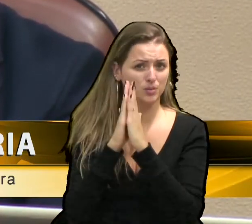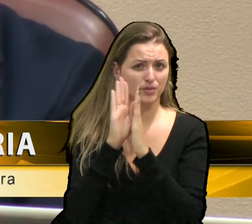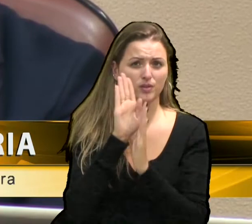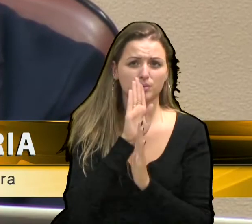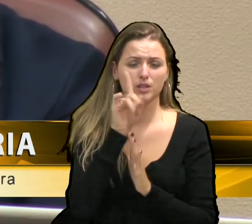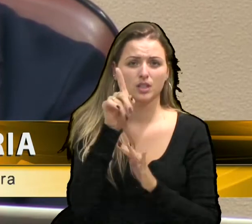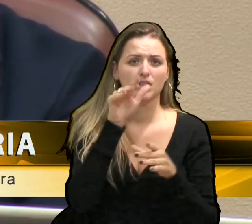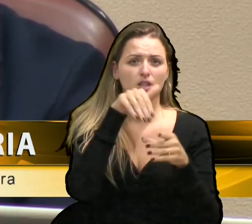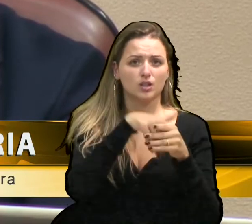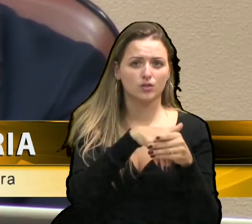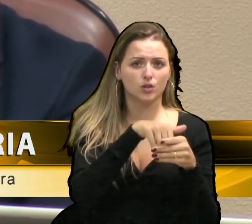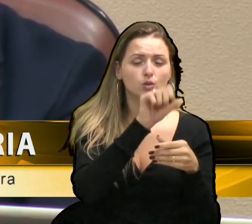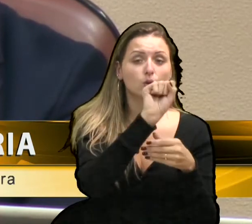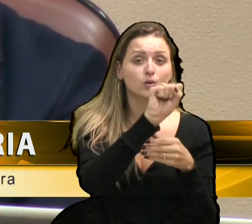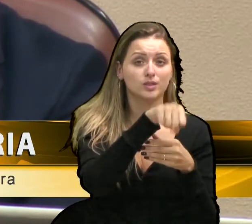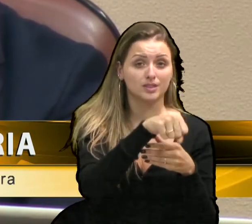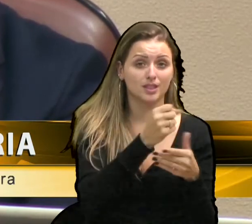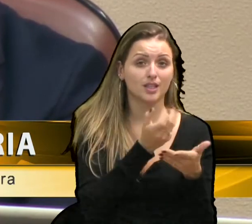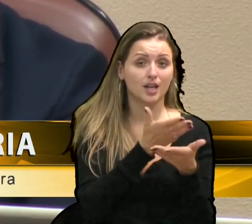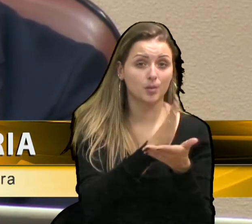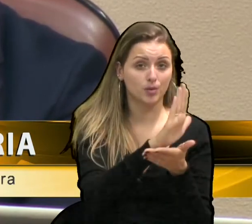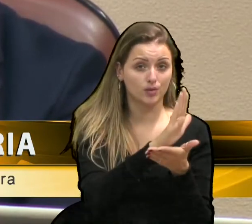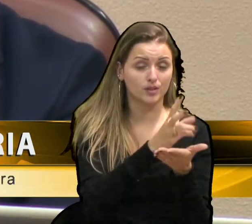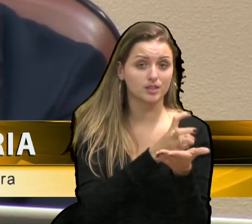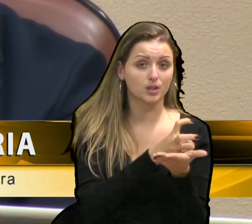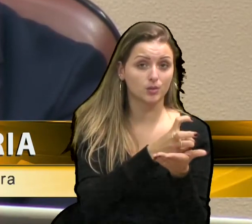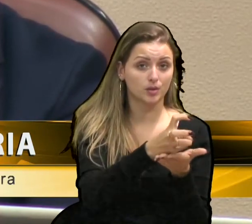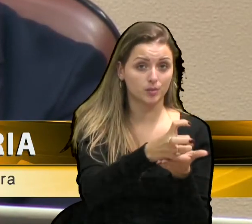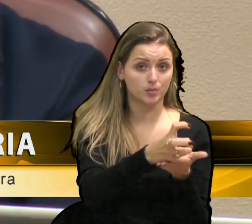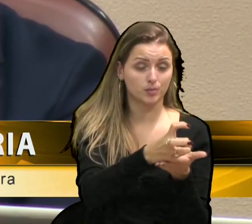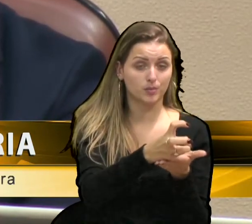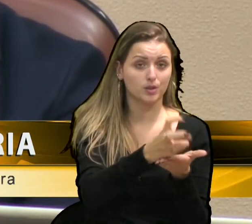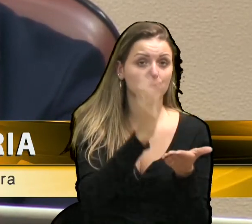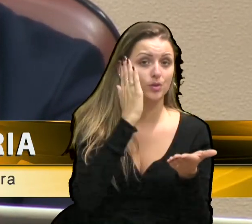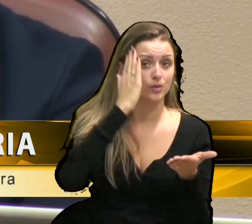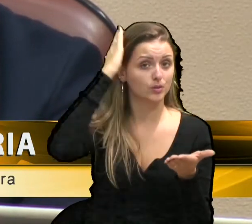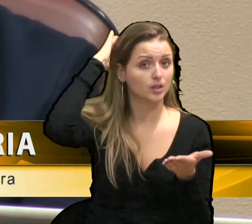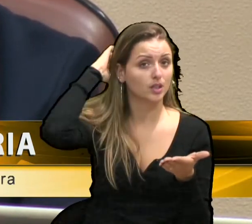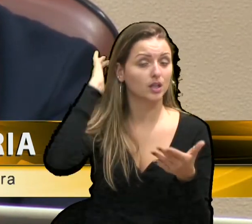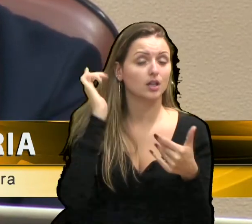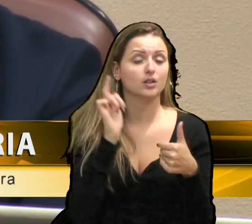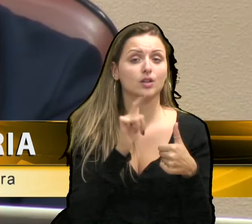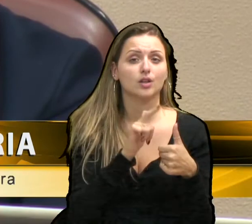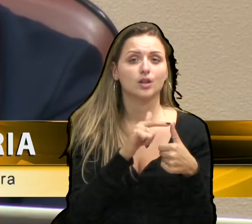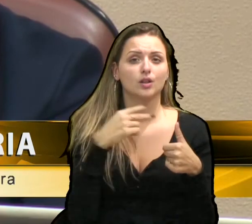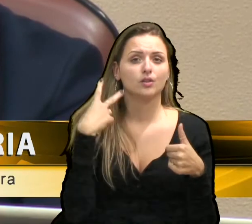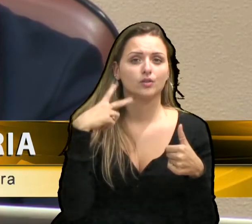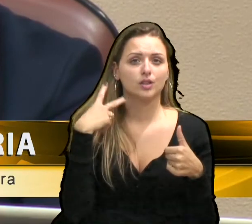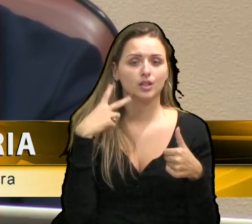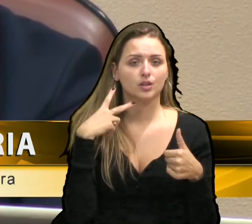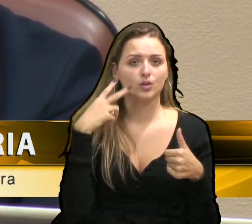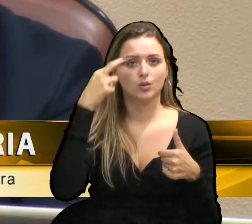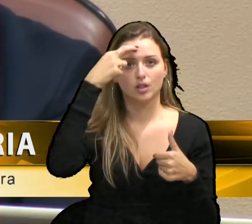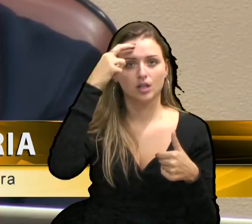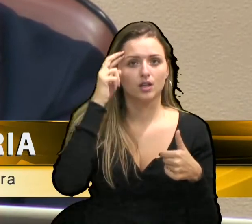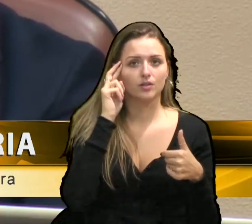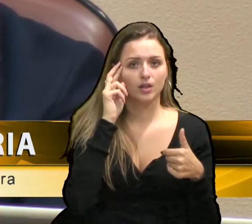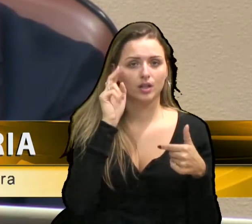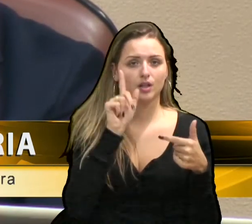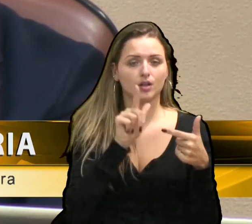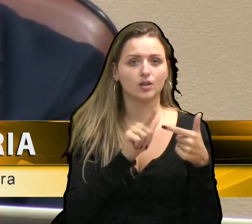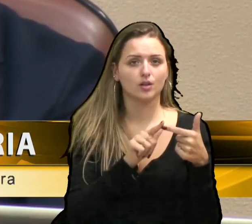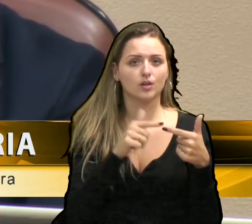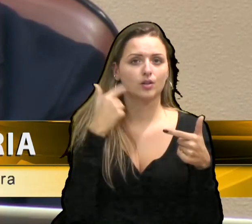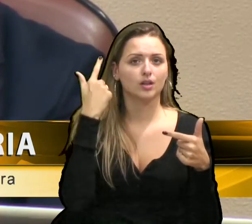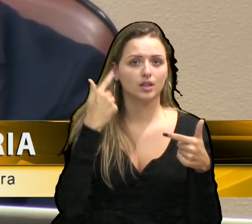Votaram sim pela procedência da infração e pela cassação do denunciado os vereadores Rafael Bueno e